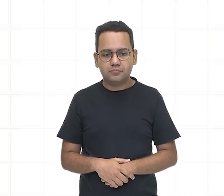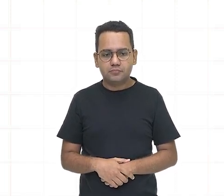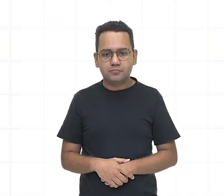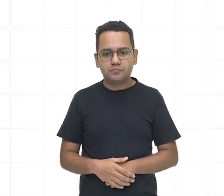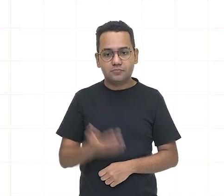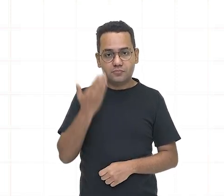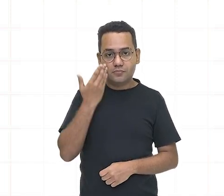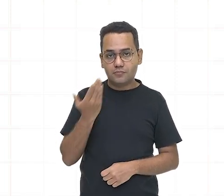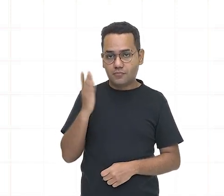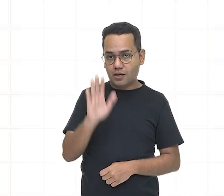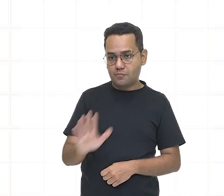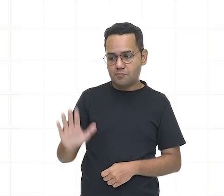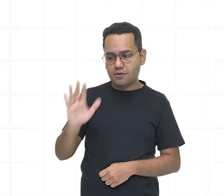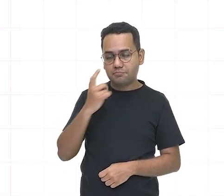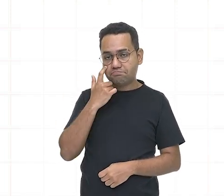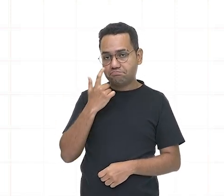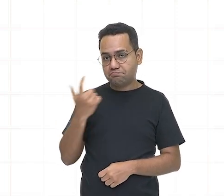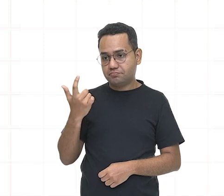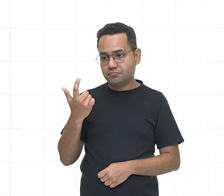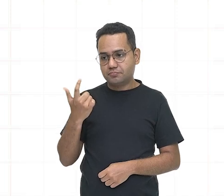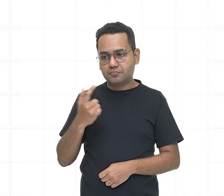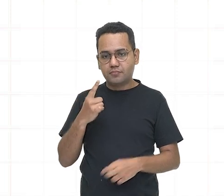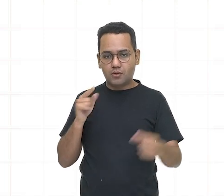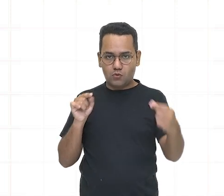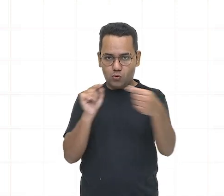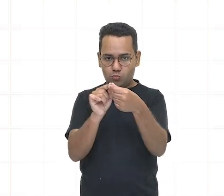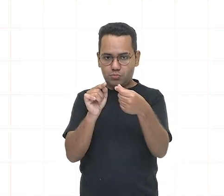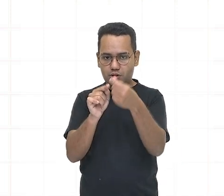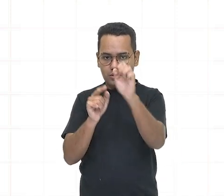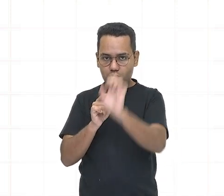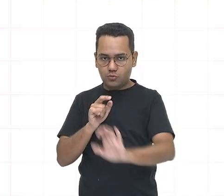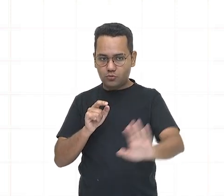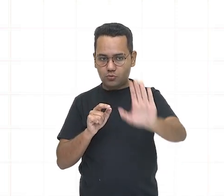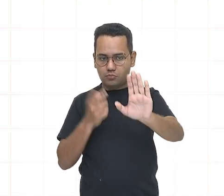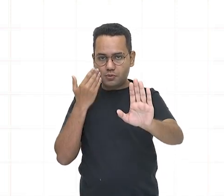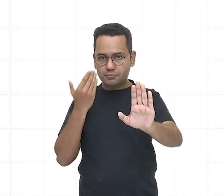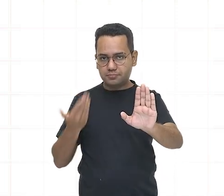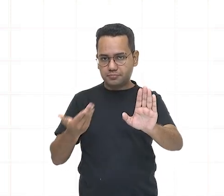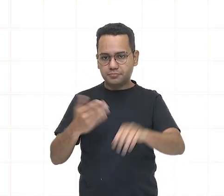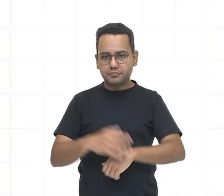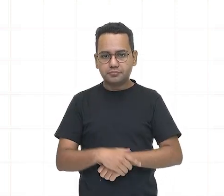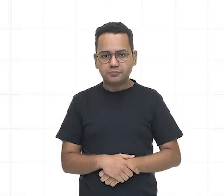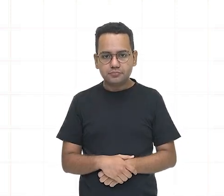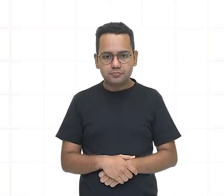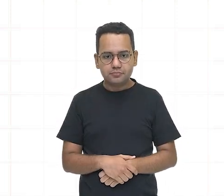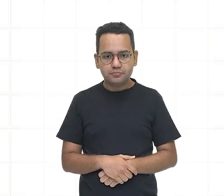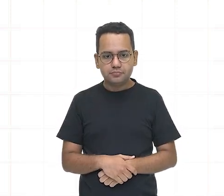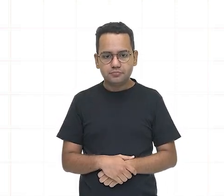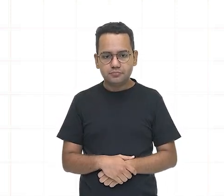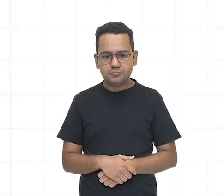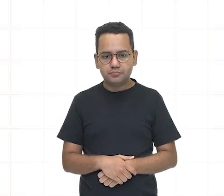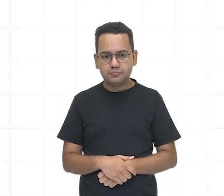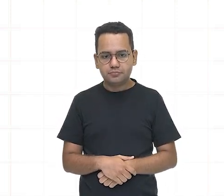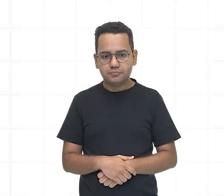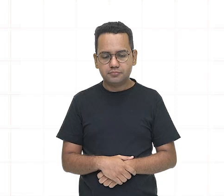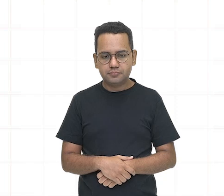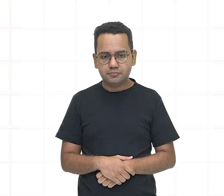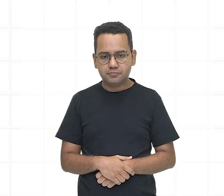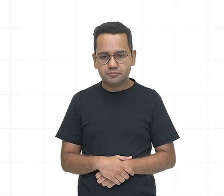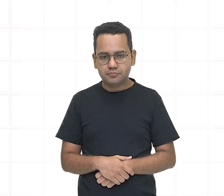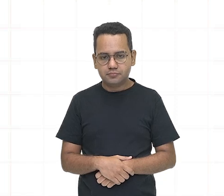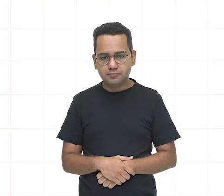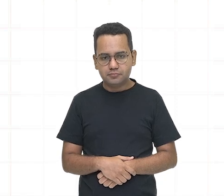através deste mapa aí do continente europeu, né, analisando aí essa parte que pega